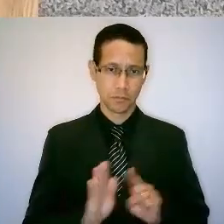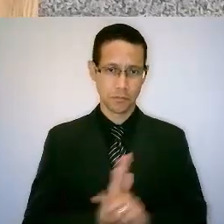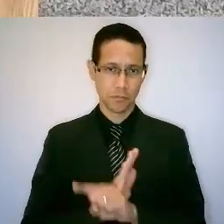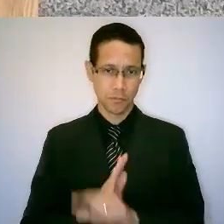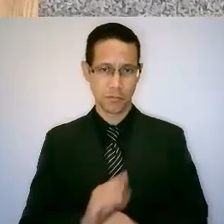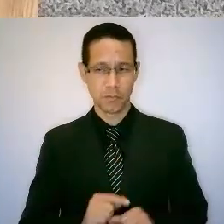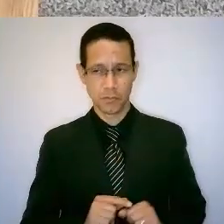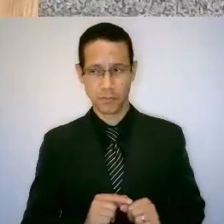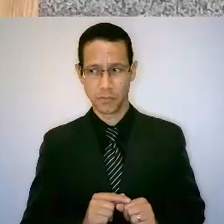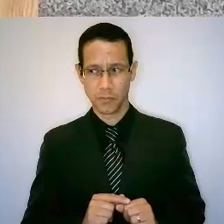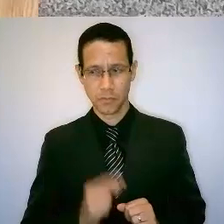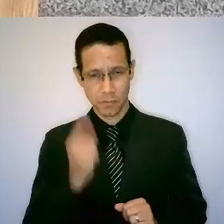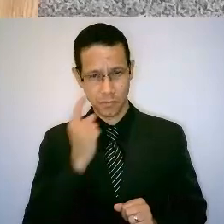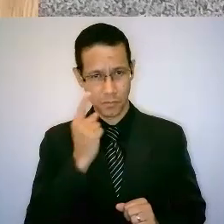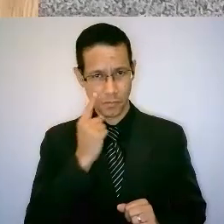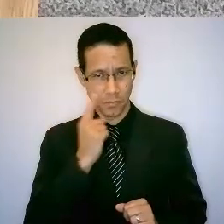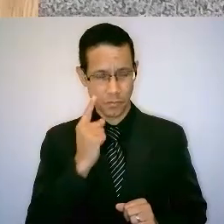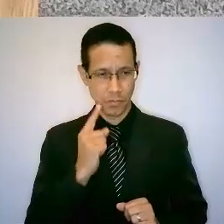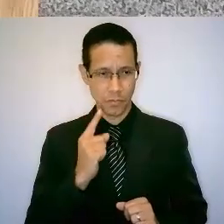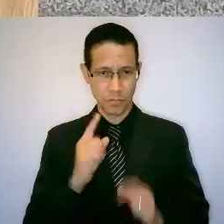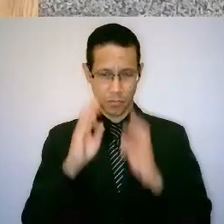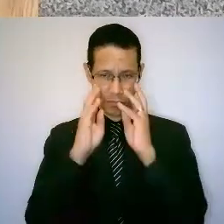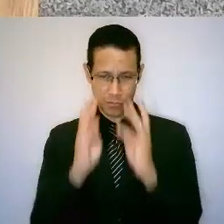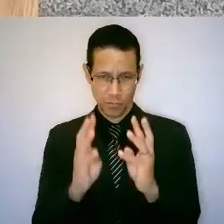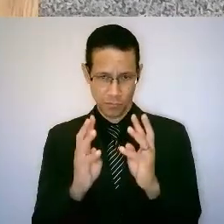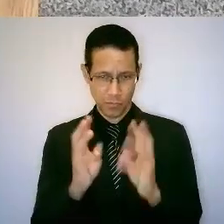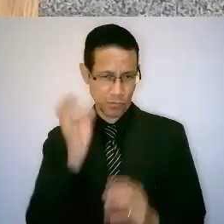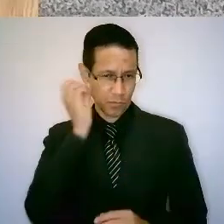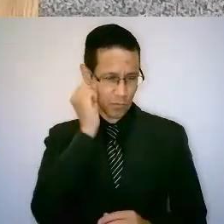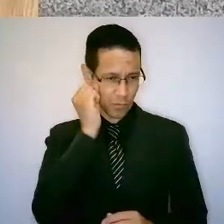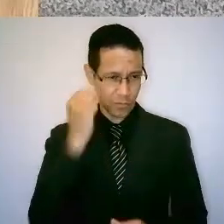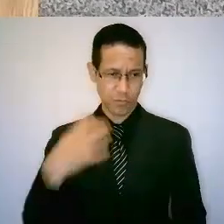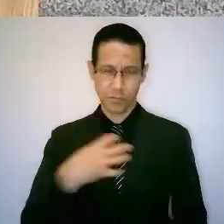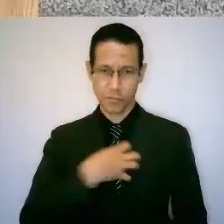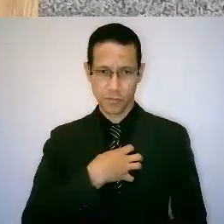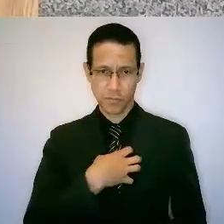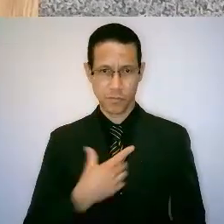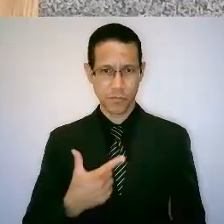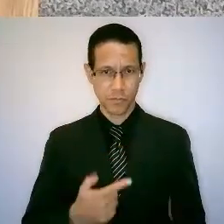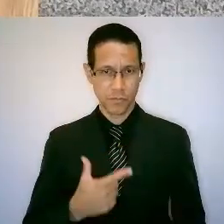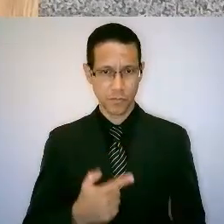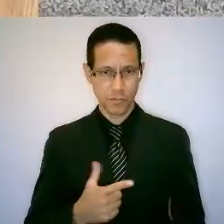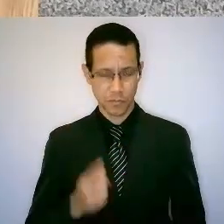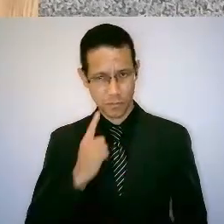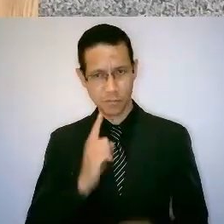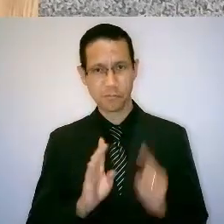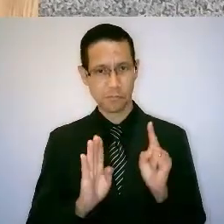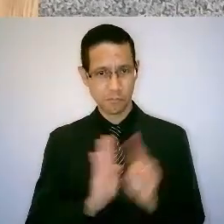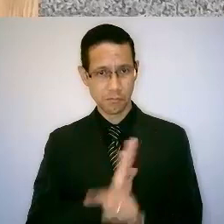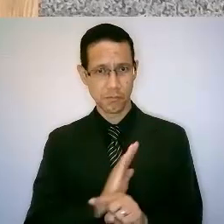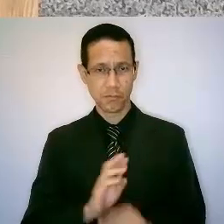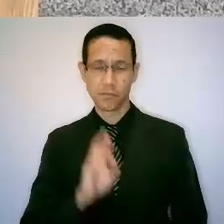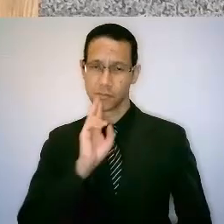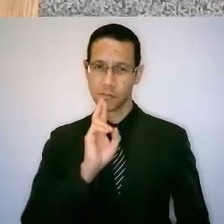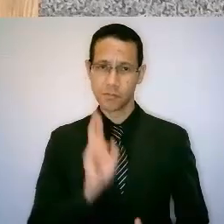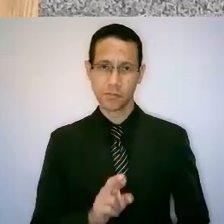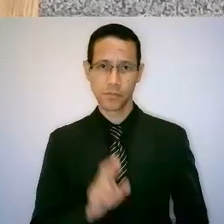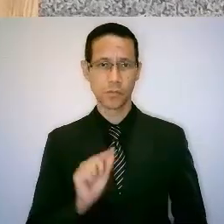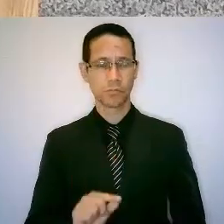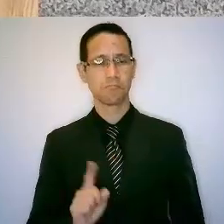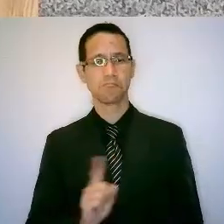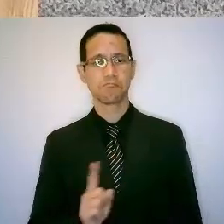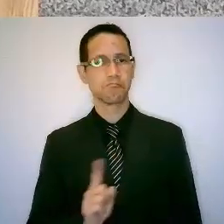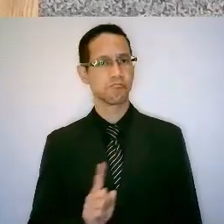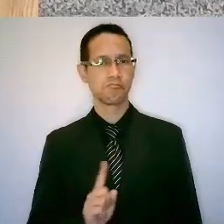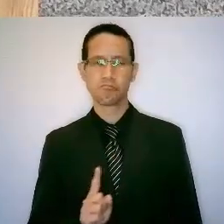ouviu se ela viu se ela sentiu que o gatilho foi acionado e a Resposta dela é não não tenho